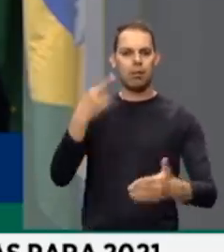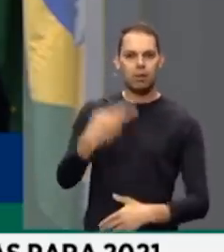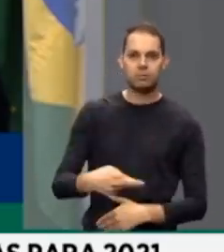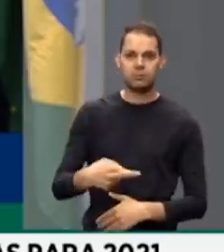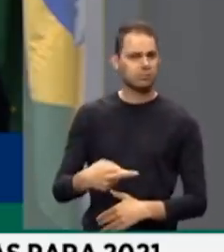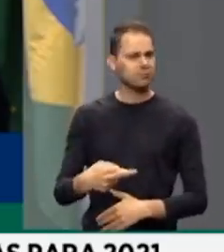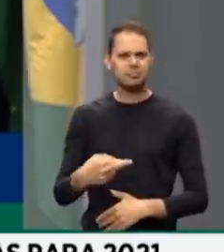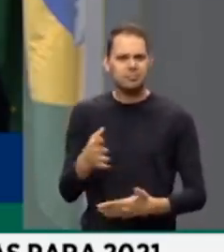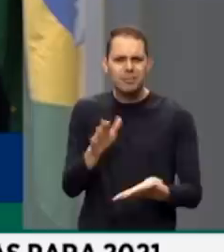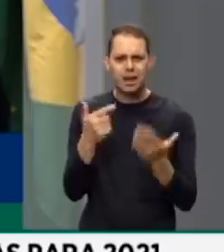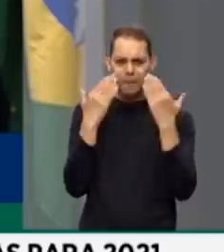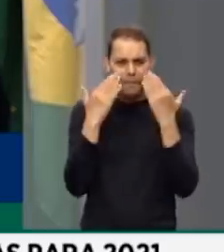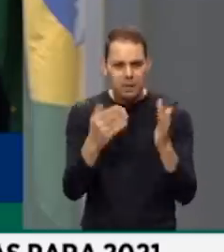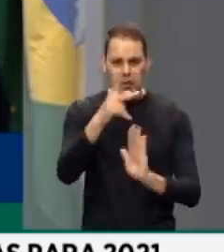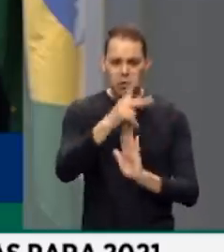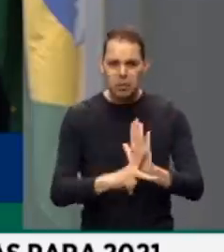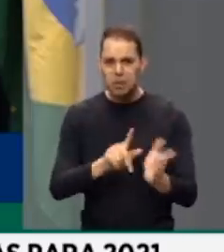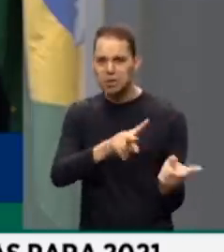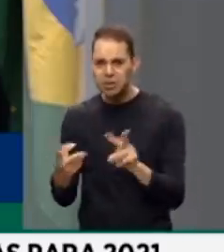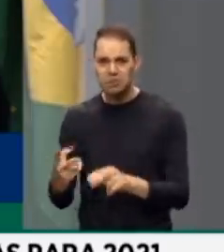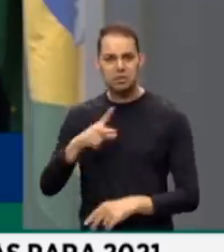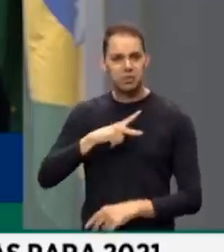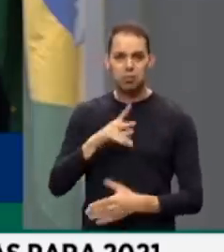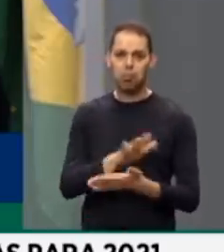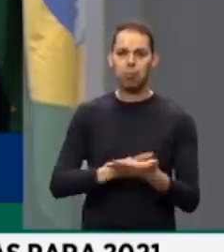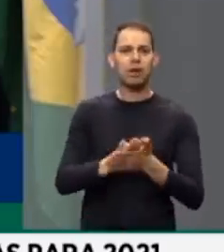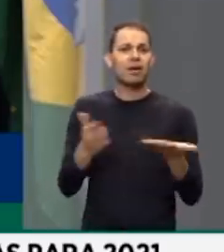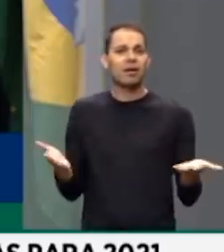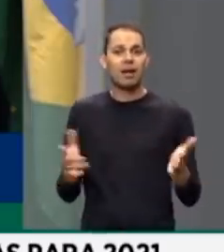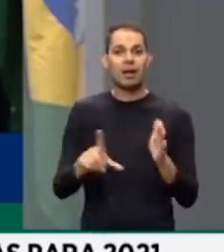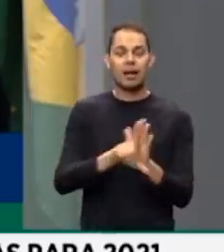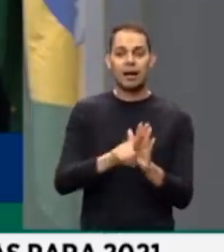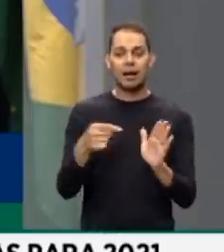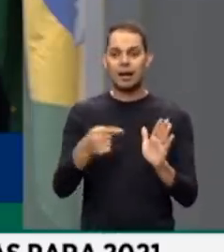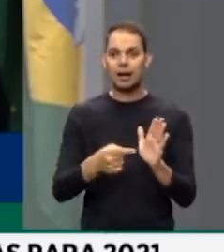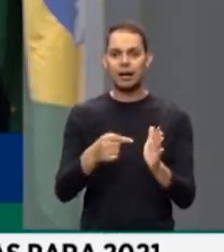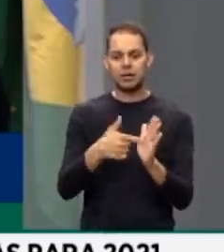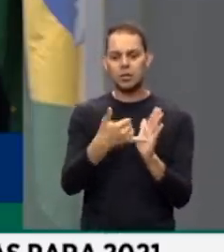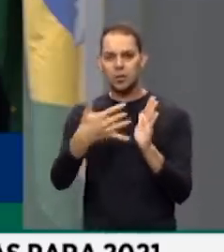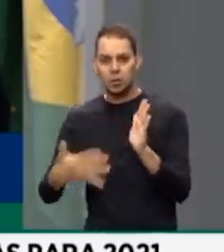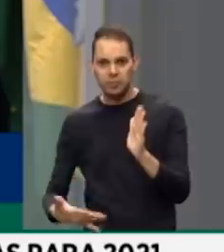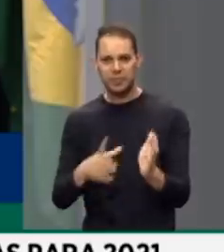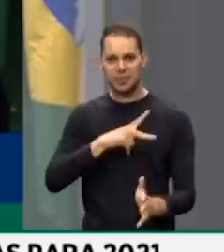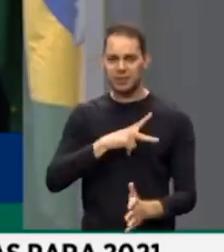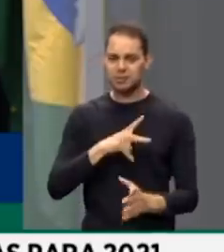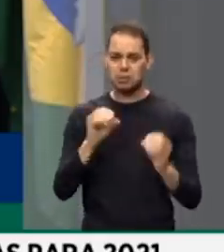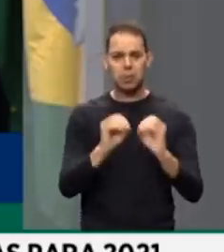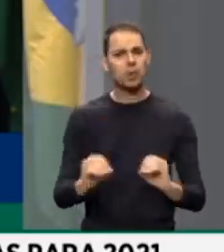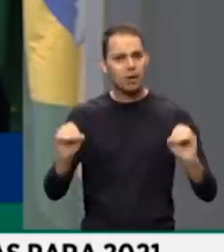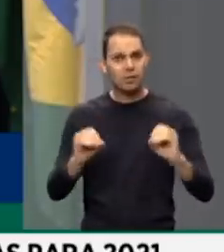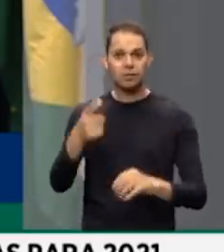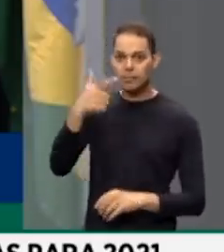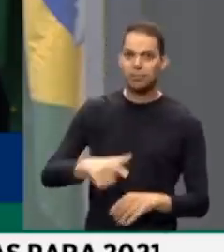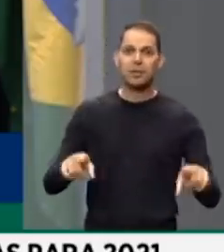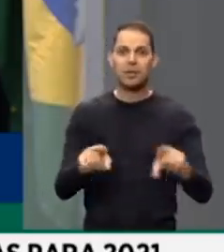sequer apresentou projeto de privatização, e na lei de diretrizes orçamentárias não existe a previsão de nenhuma privatização. Mais do que isso,